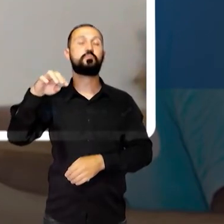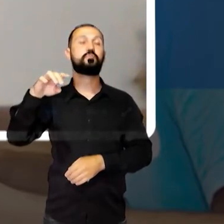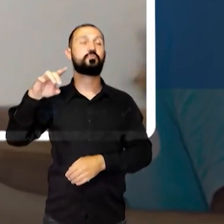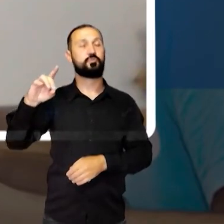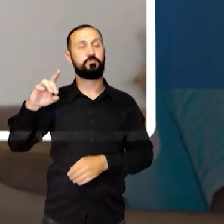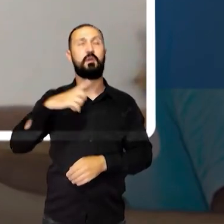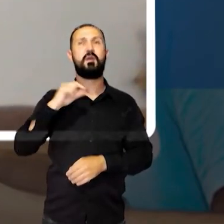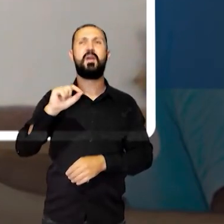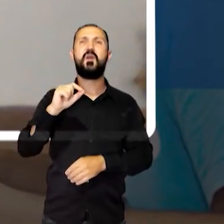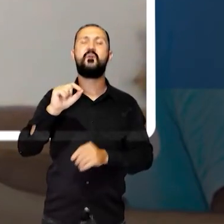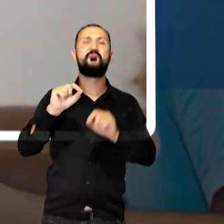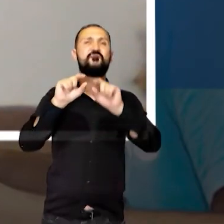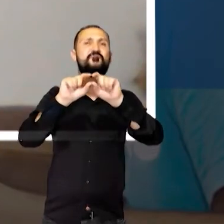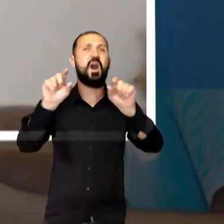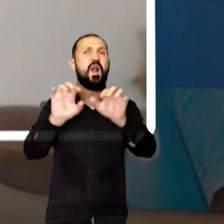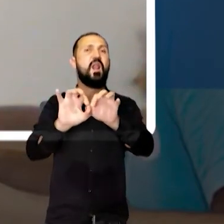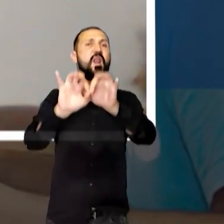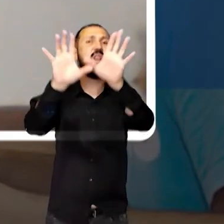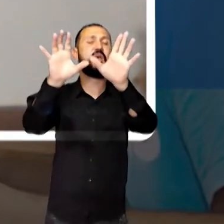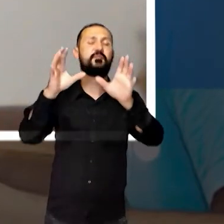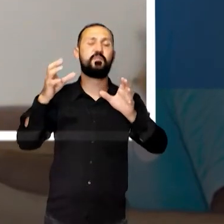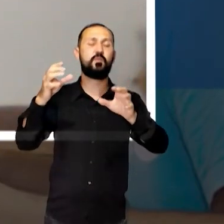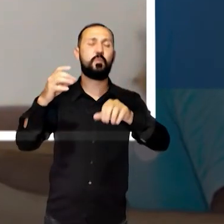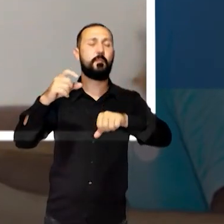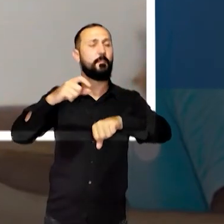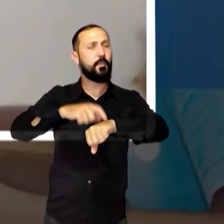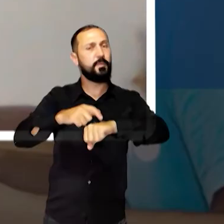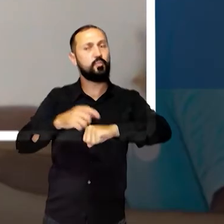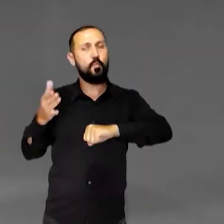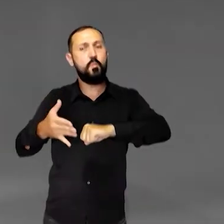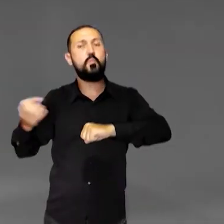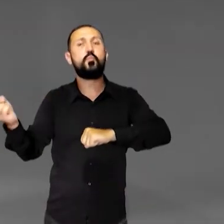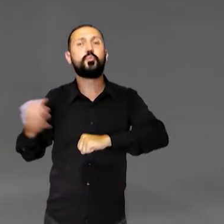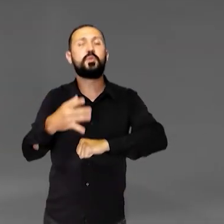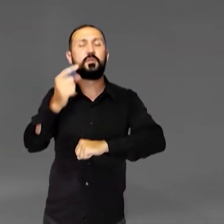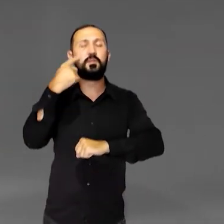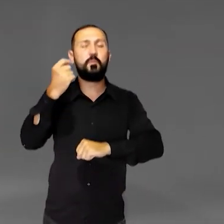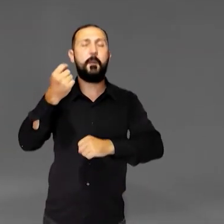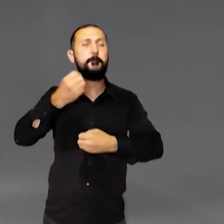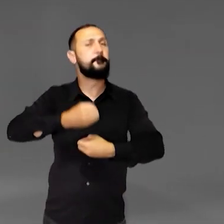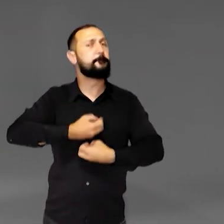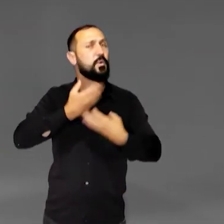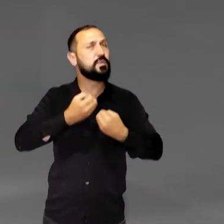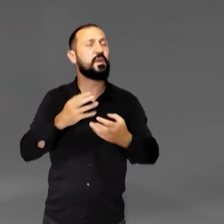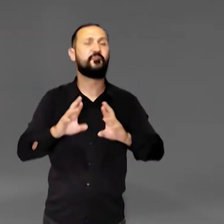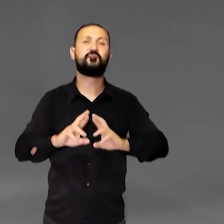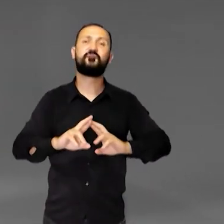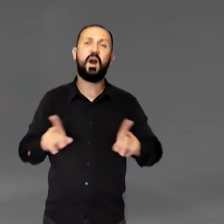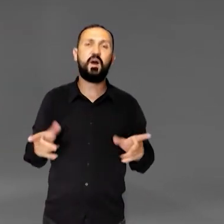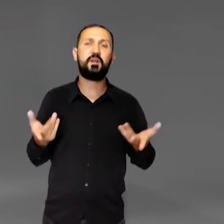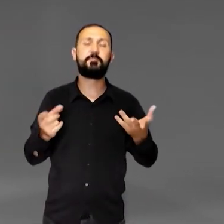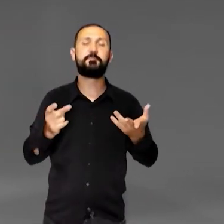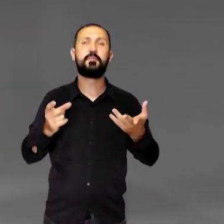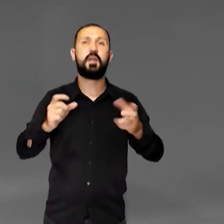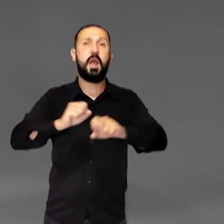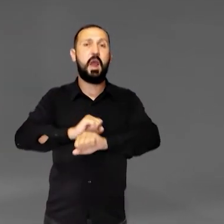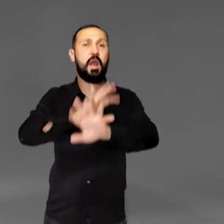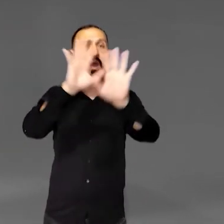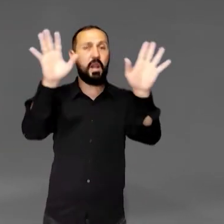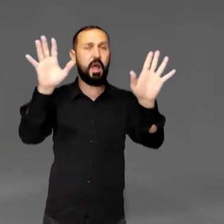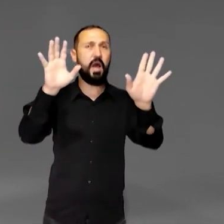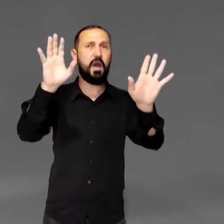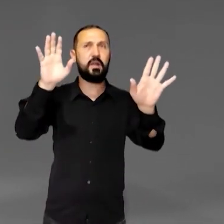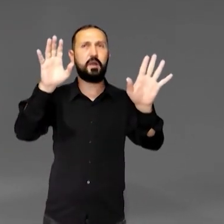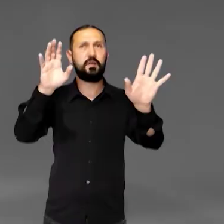verso livre, foi o encontro com o modernismo, com uma poesia, ao mesmo tempo, clara